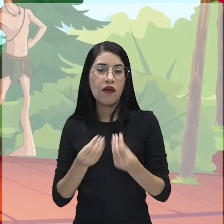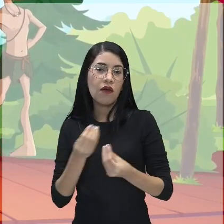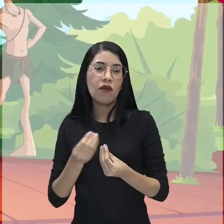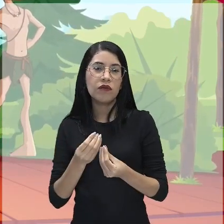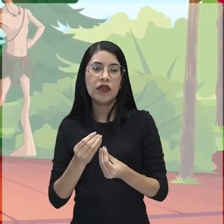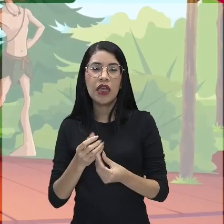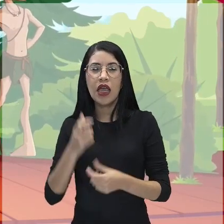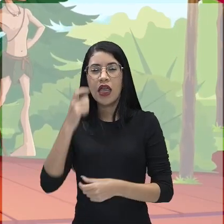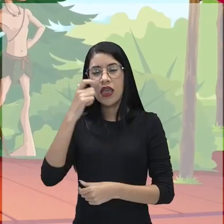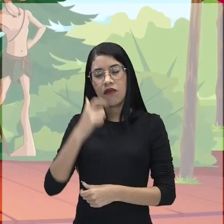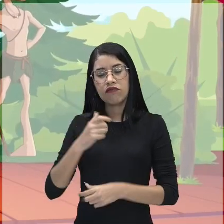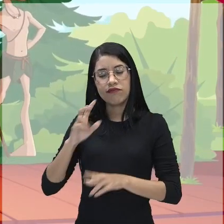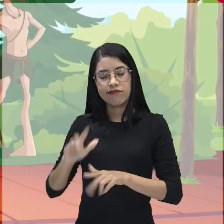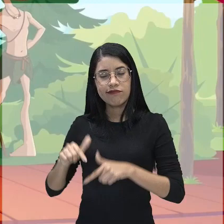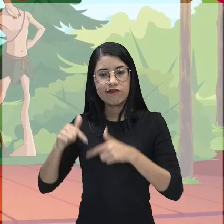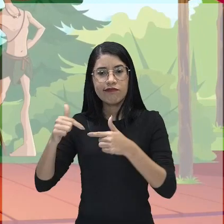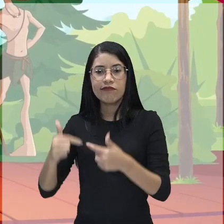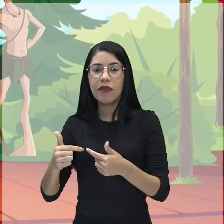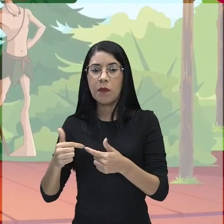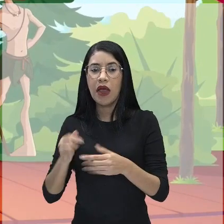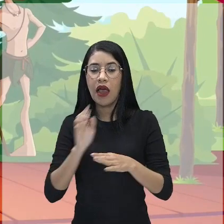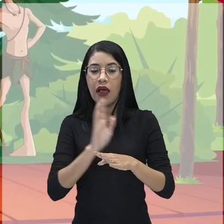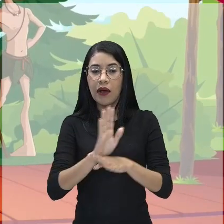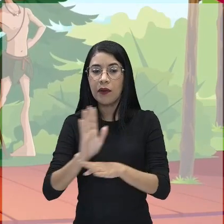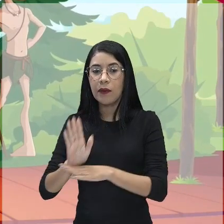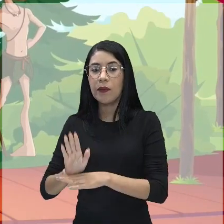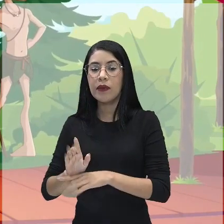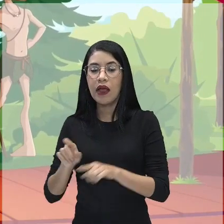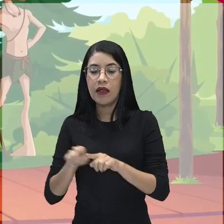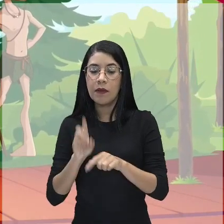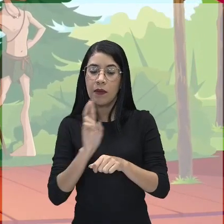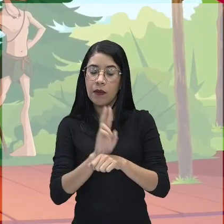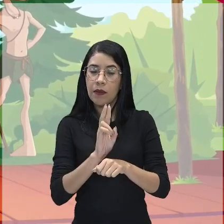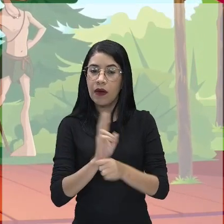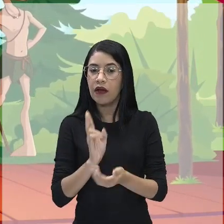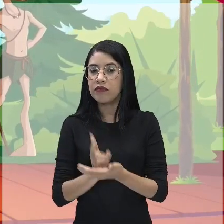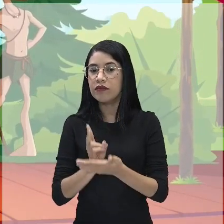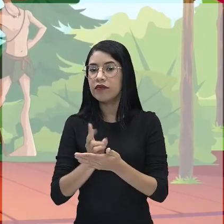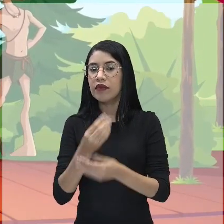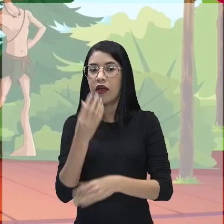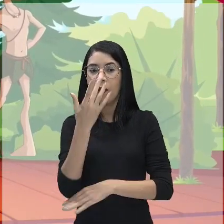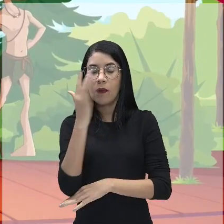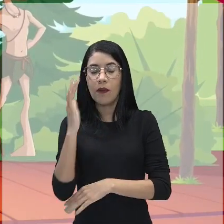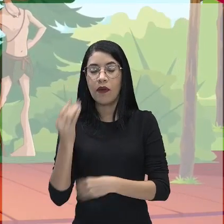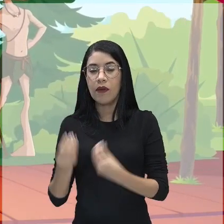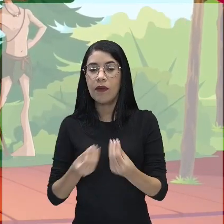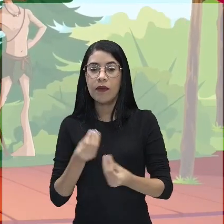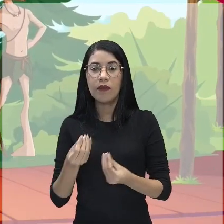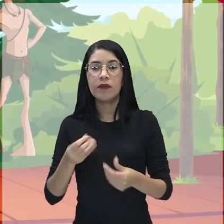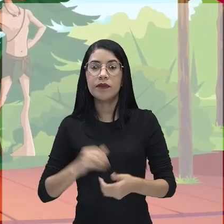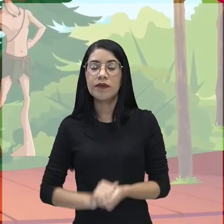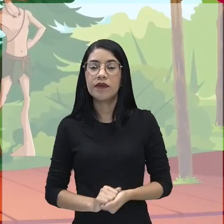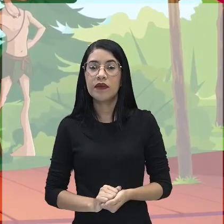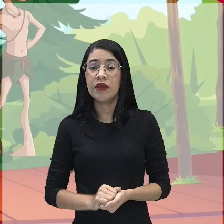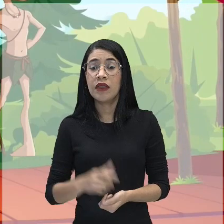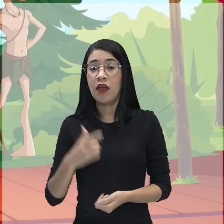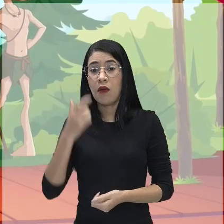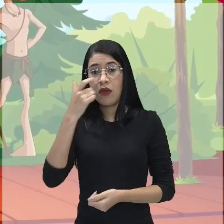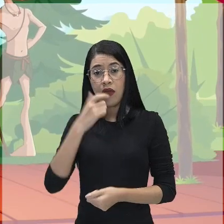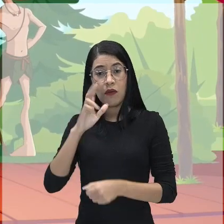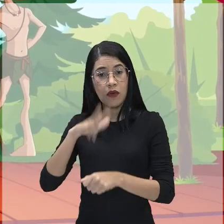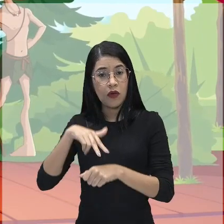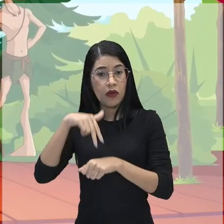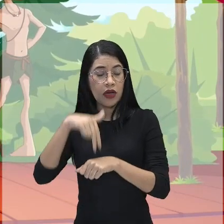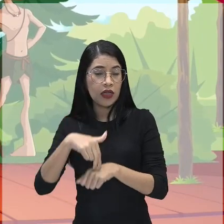estou fazendo para colaborar com a preservação do meio ambiente. Eu sou protagonista ou